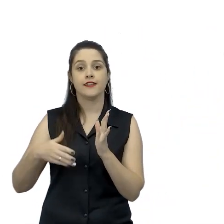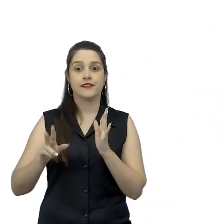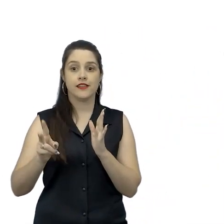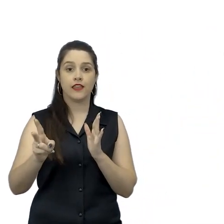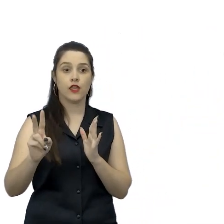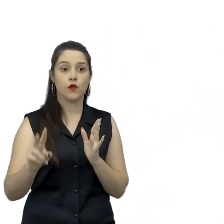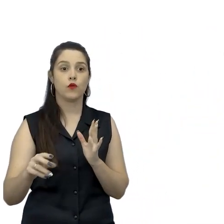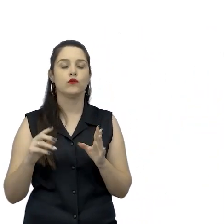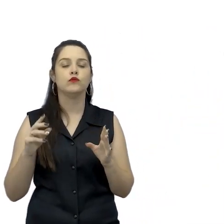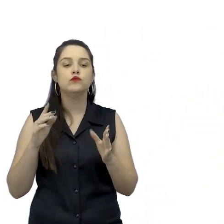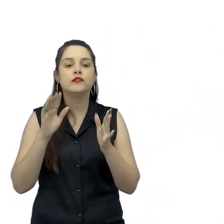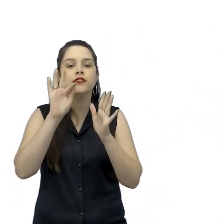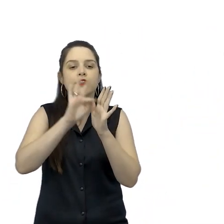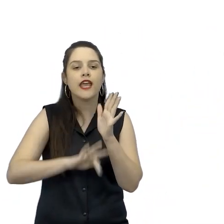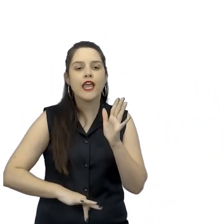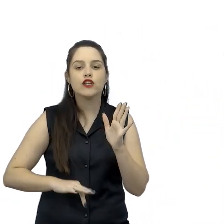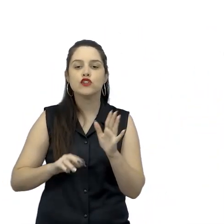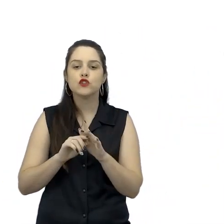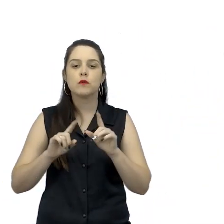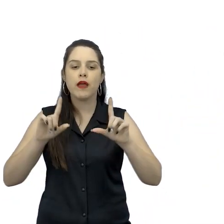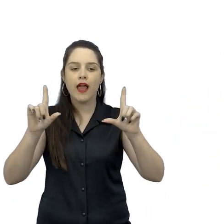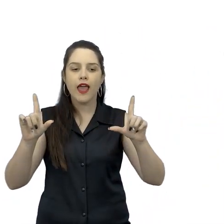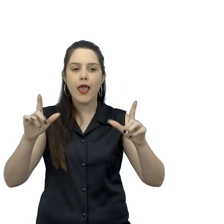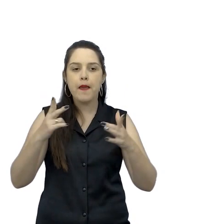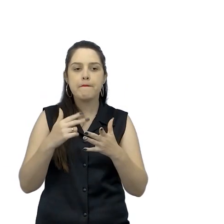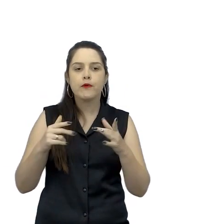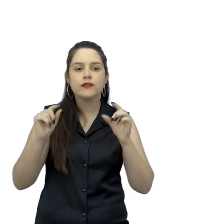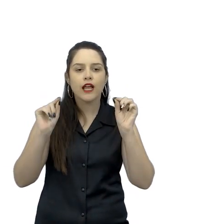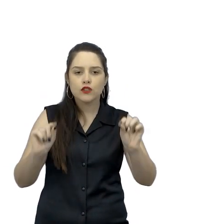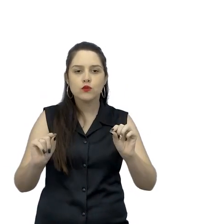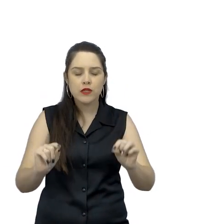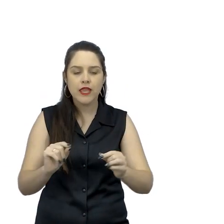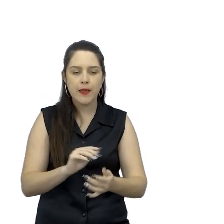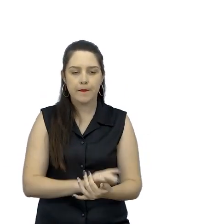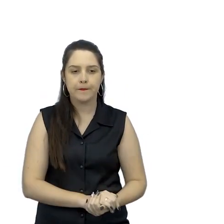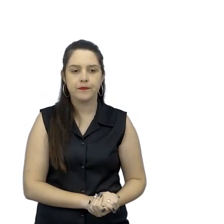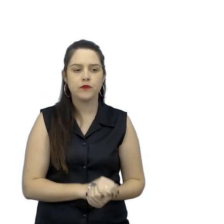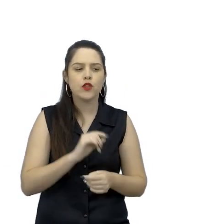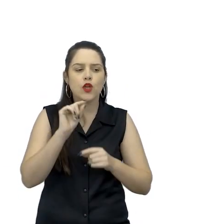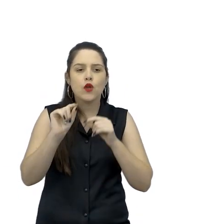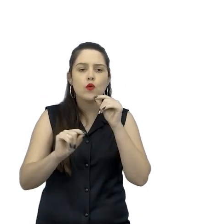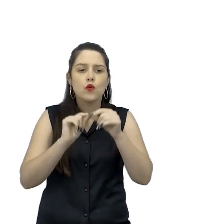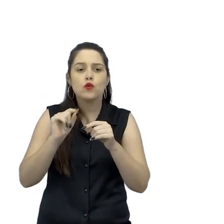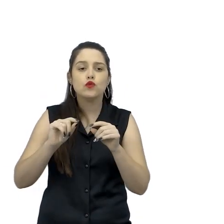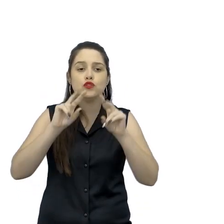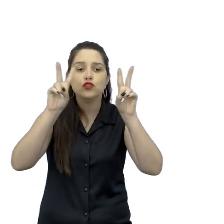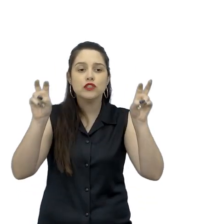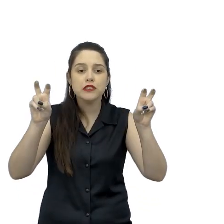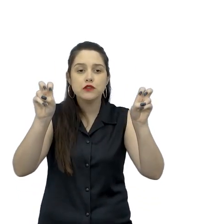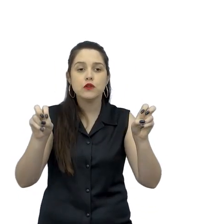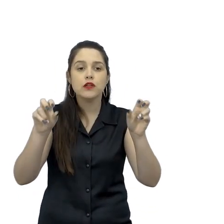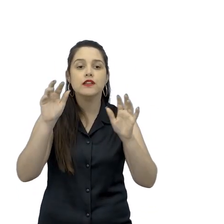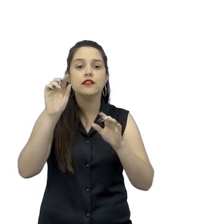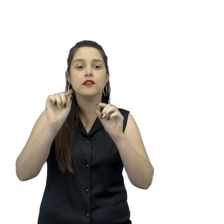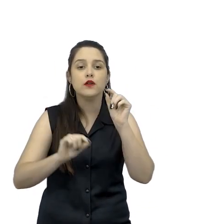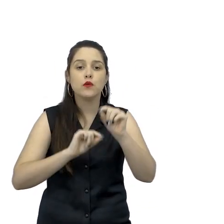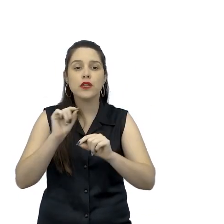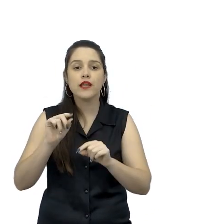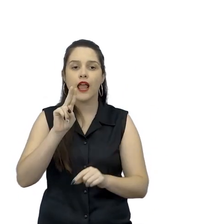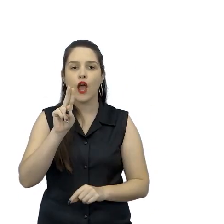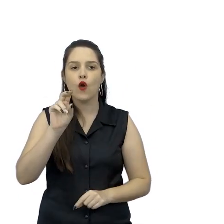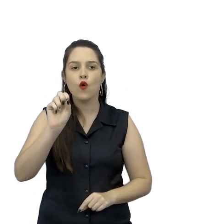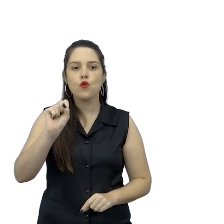texto extraído de uma reportagem de divulgação de conhecimento. O título da reportagem é Grupo da USP